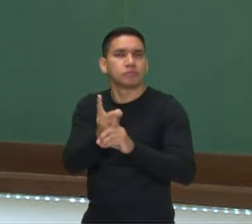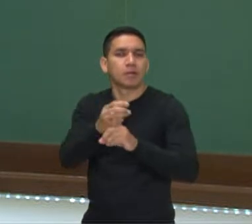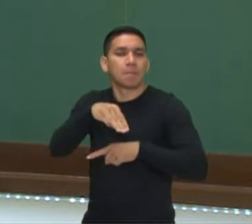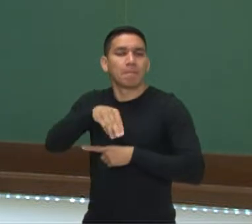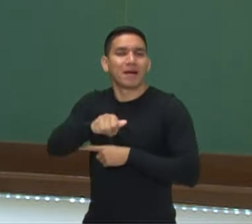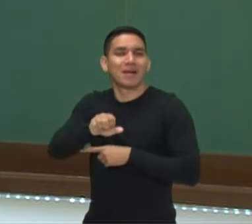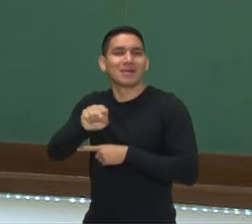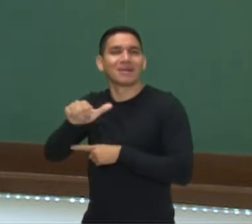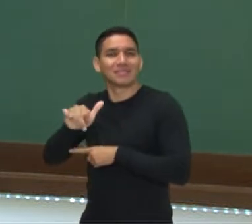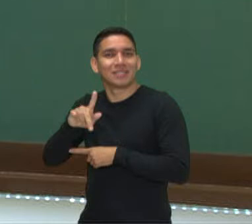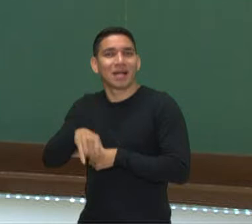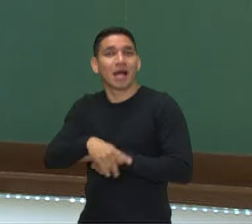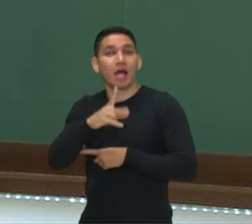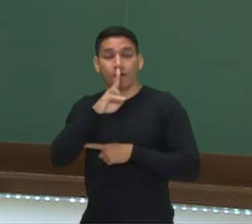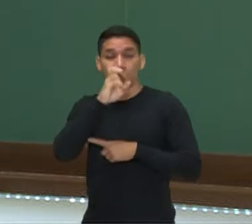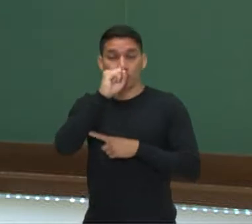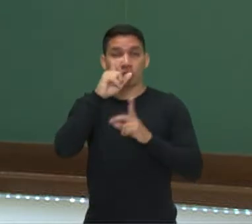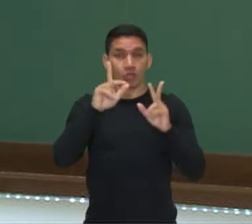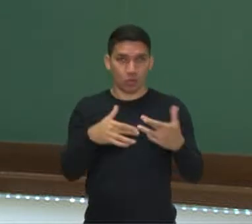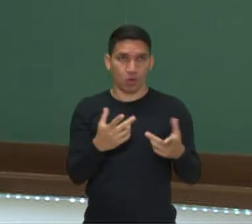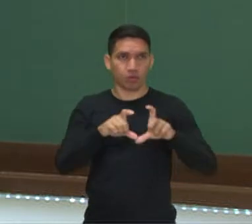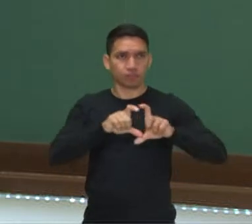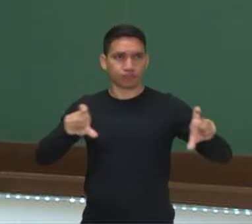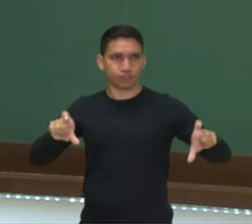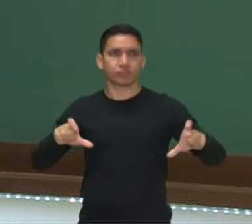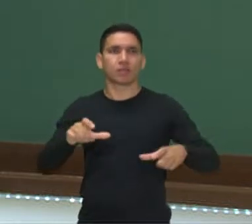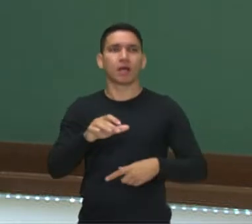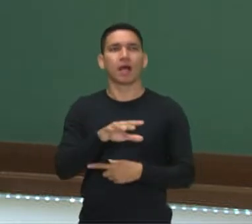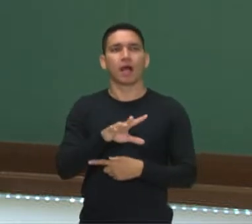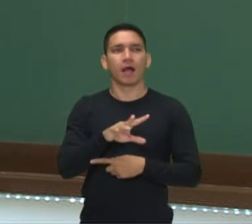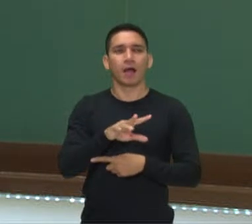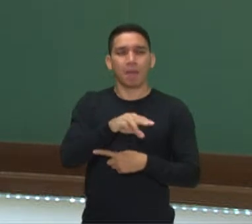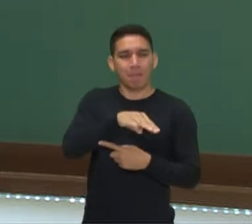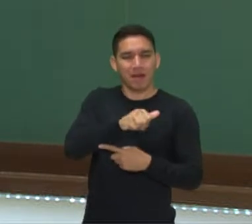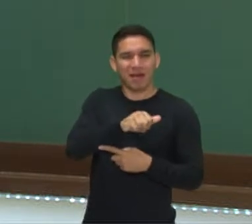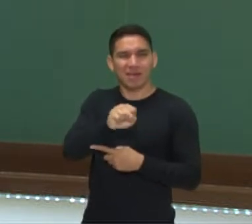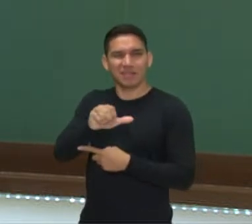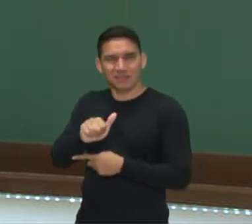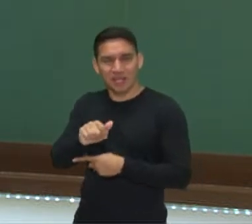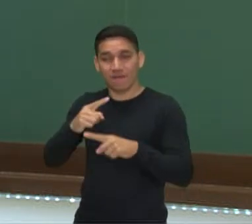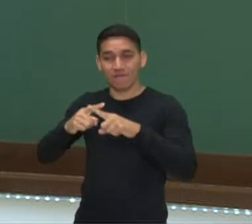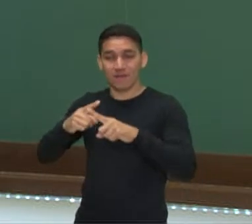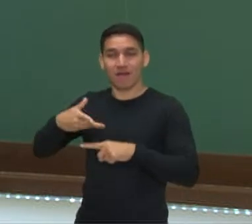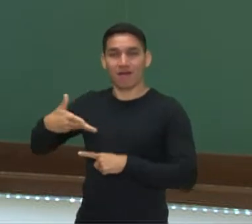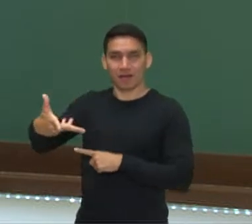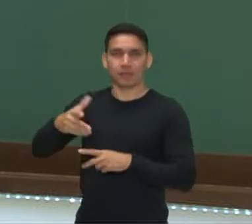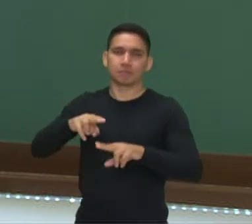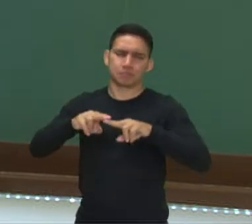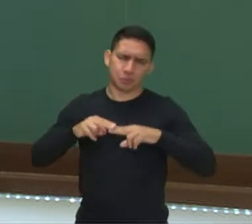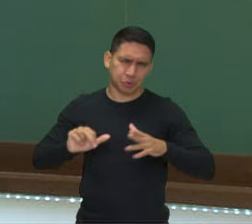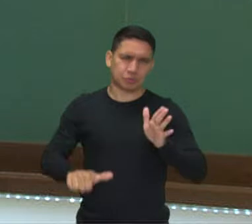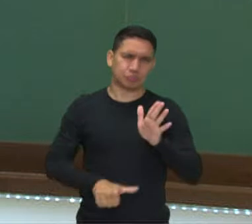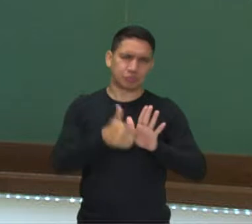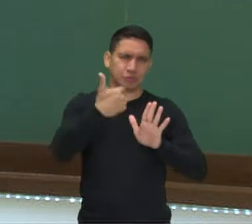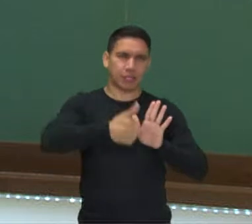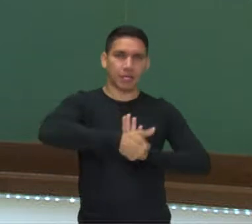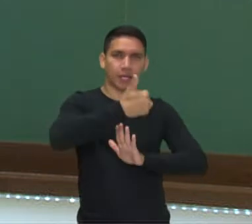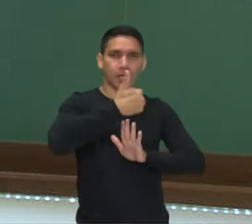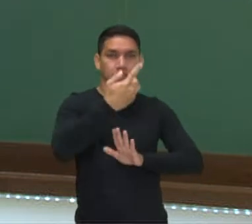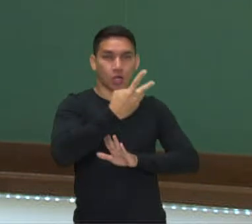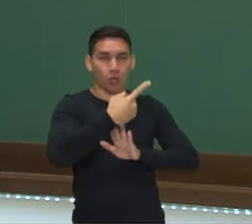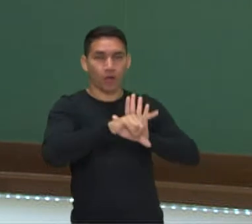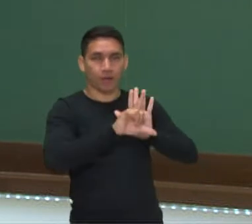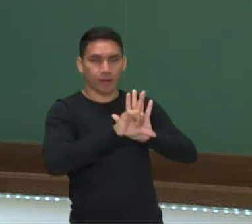igual a massa vezes aceleração, que é a segunda lei de Newton, o princípio da dinâmica, E aí vem a questão de como é que elas